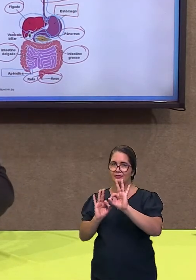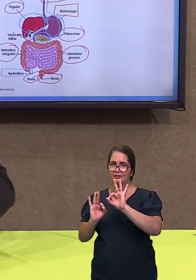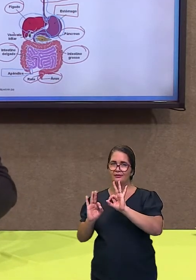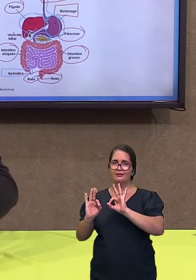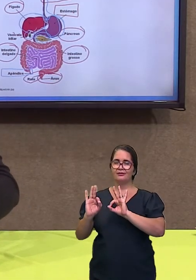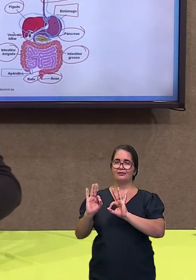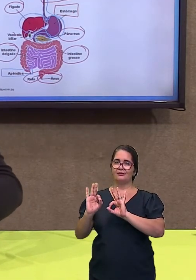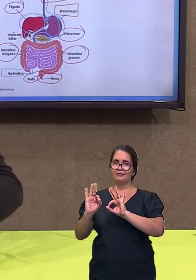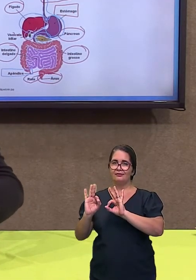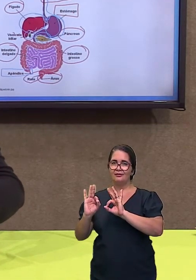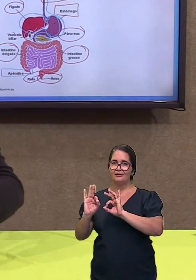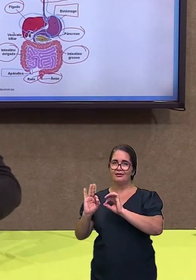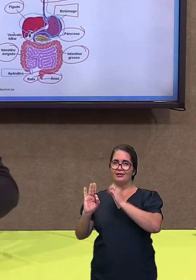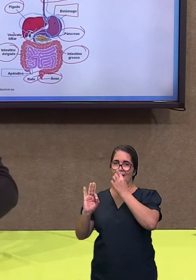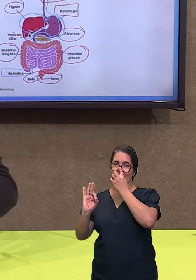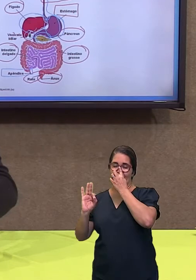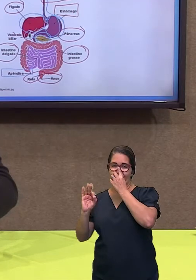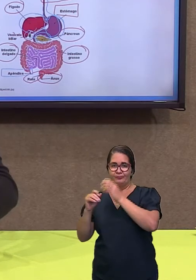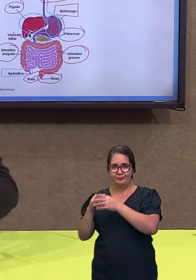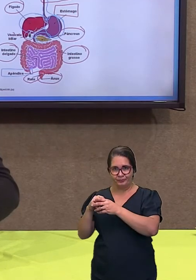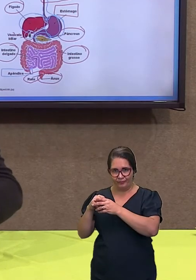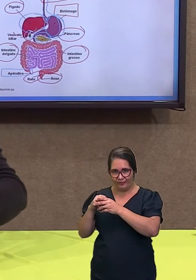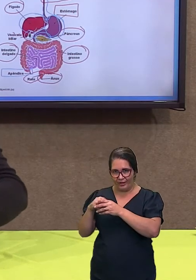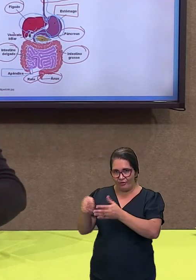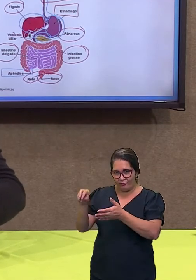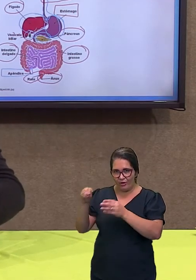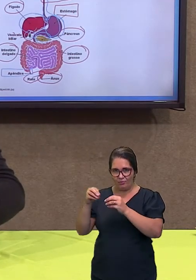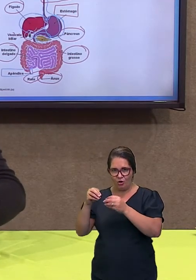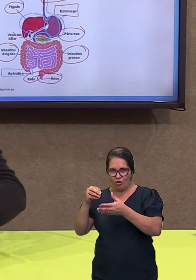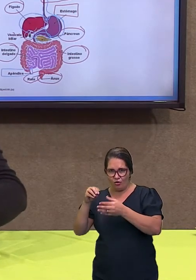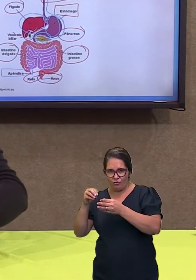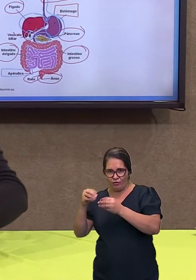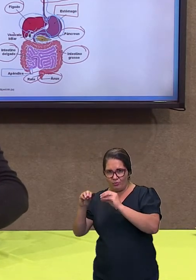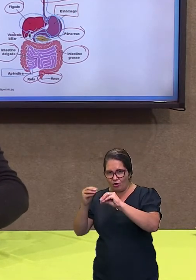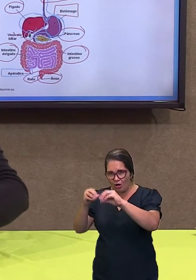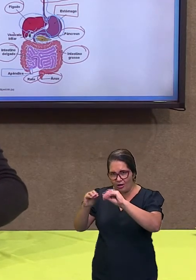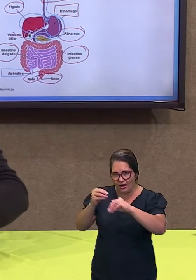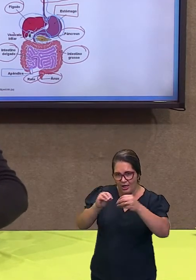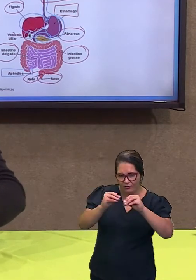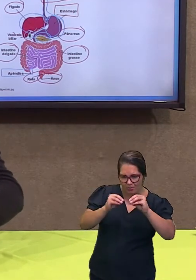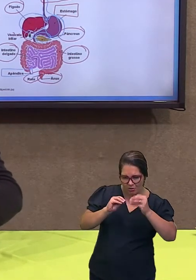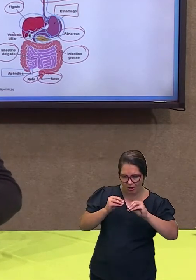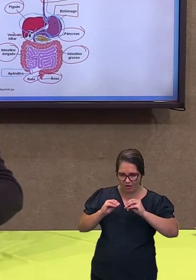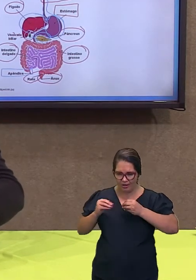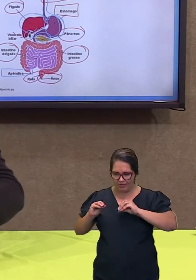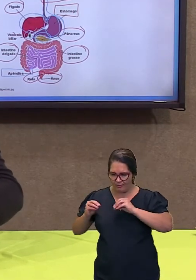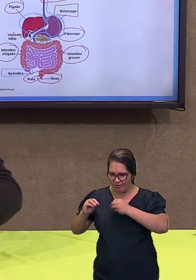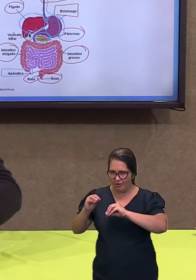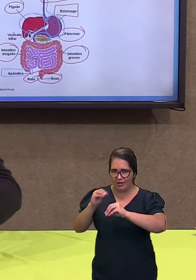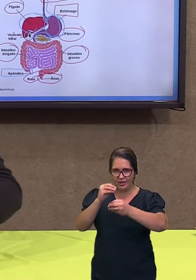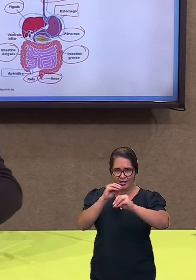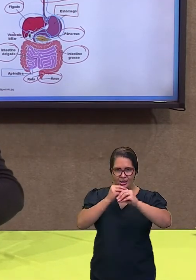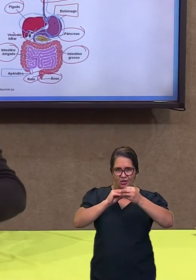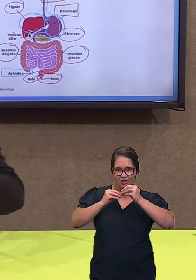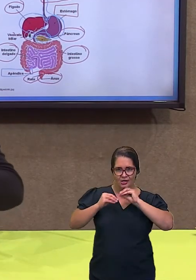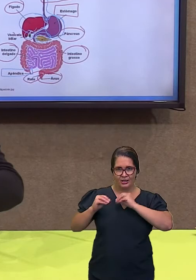Então, a gente coloca aqui, a gente vai fazendo um trançado dele aqui, ó,